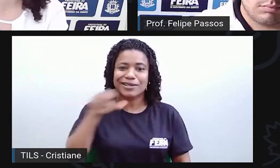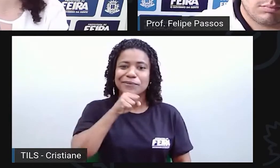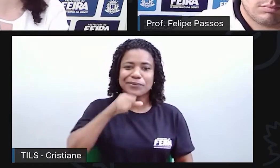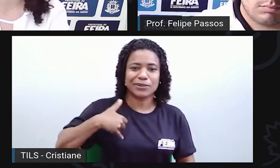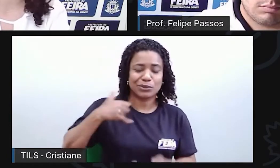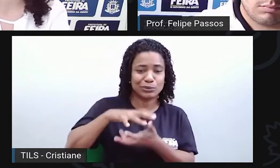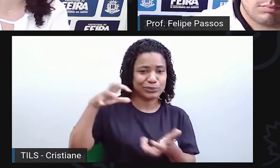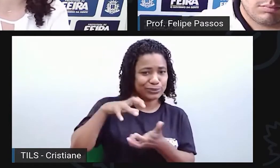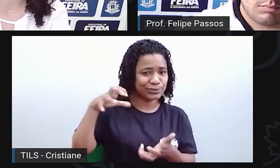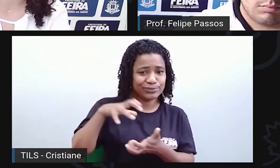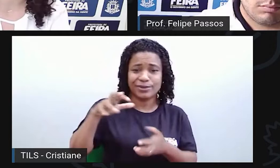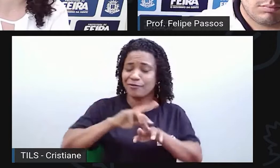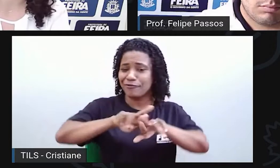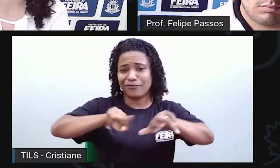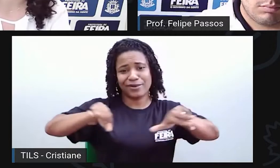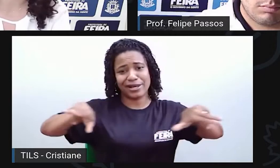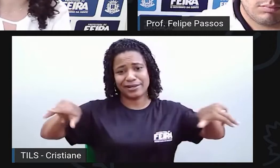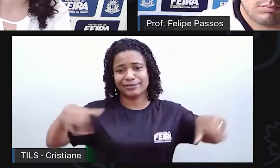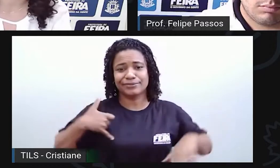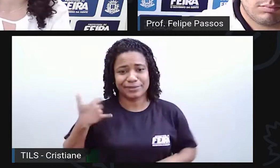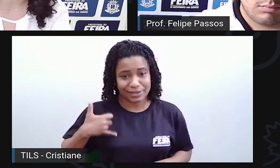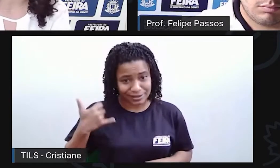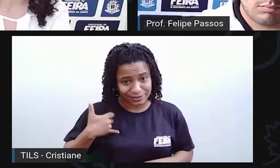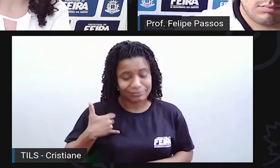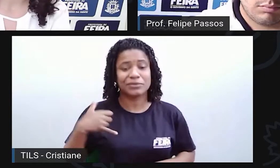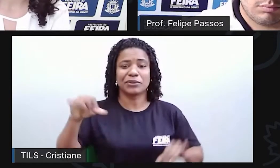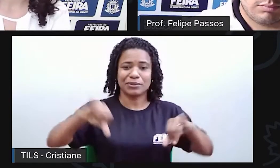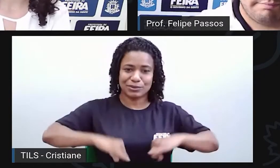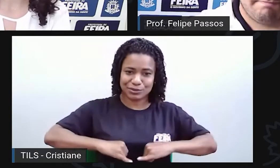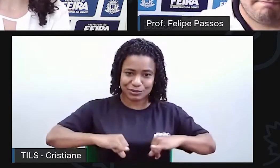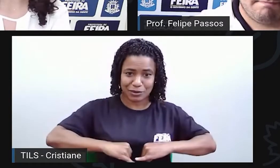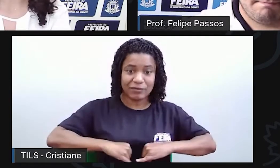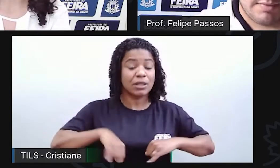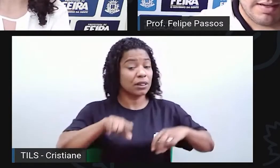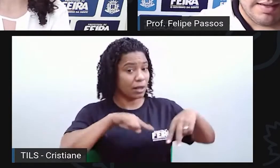enfim, pessoas de todas as idades e todos os gêneros também.